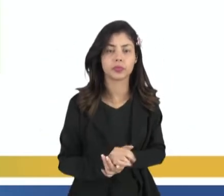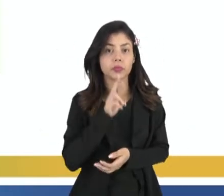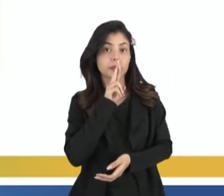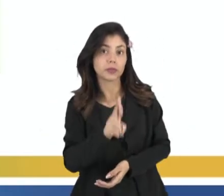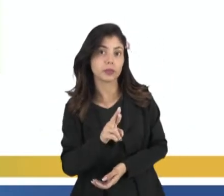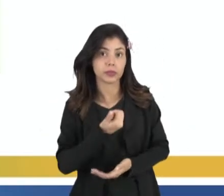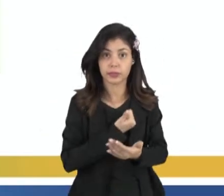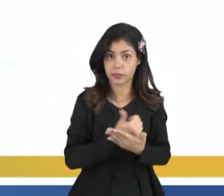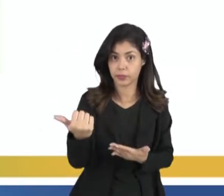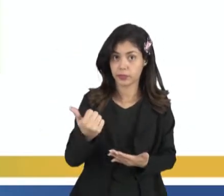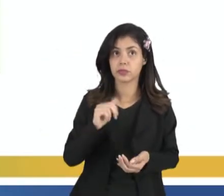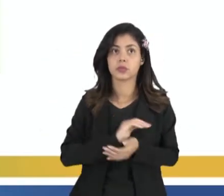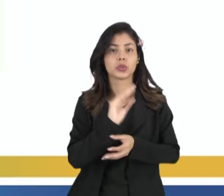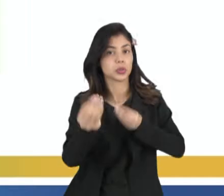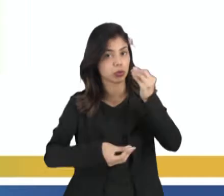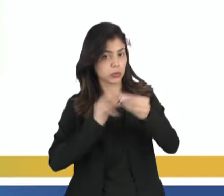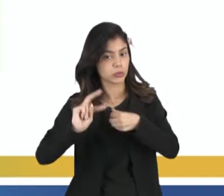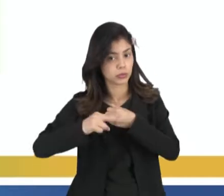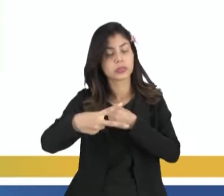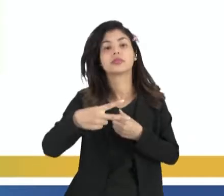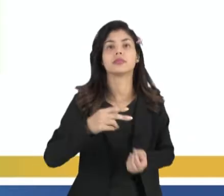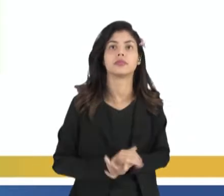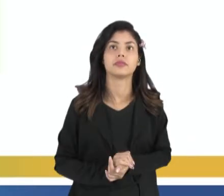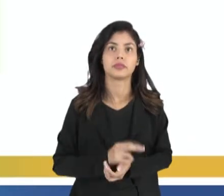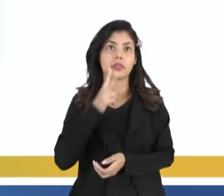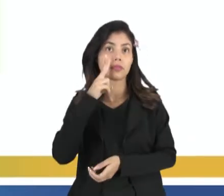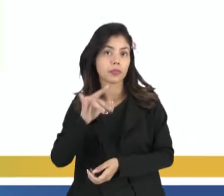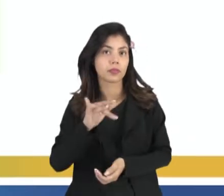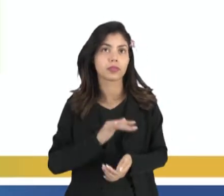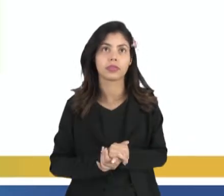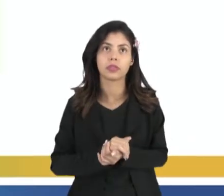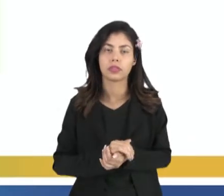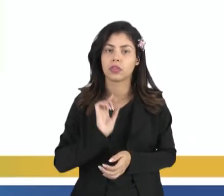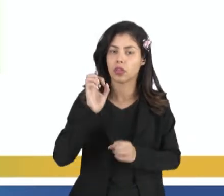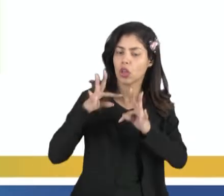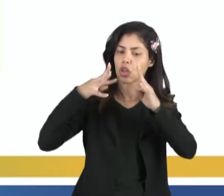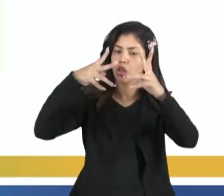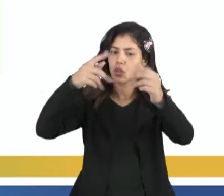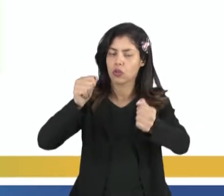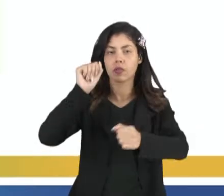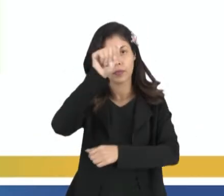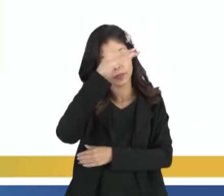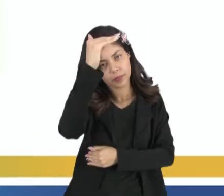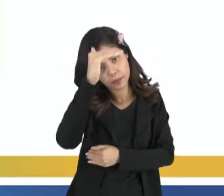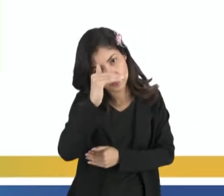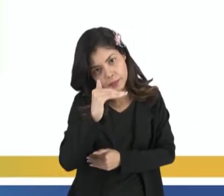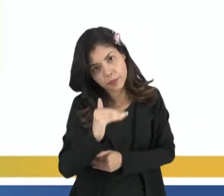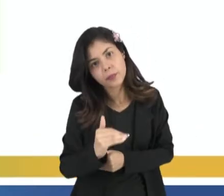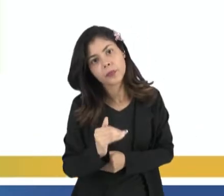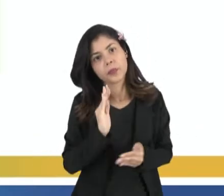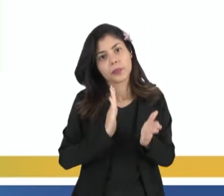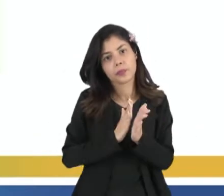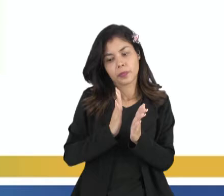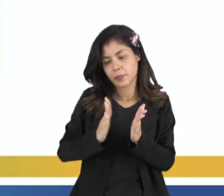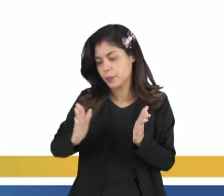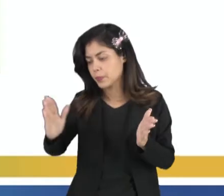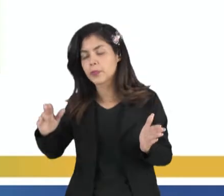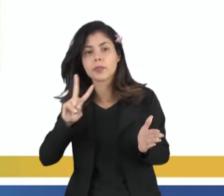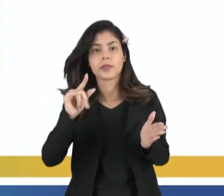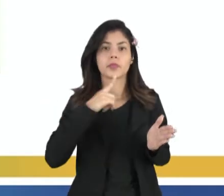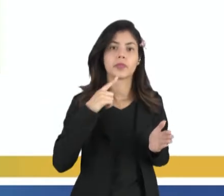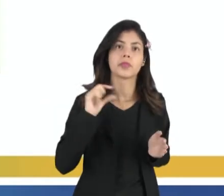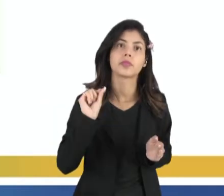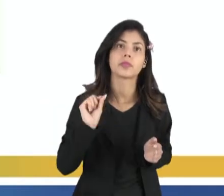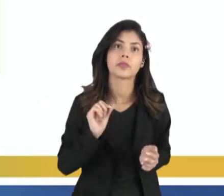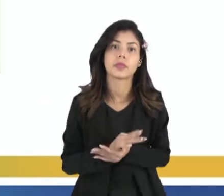resposta de ação. E como consequência aí, a gente vai ter, depois que toda essa sequência ela é seguida, nós vamos